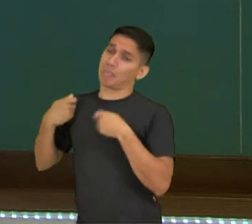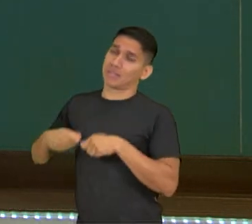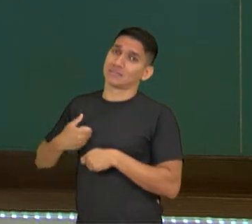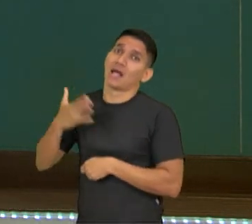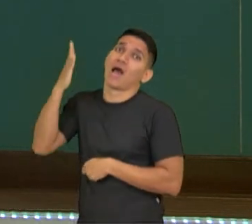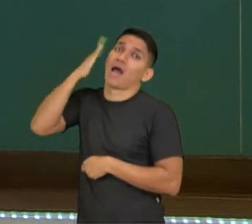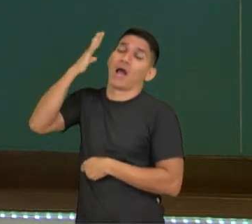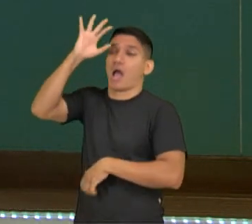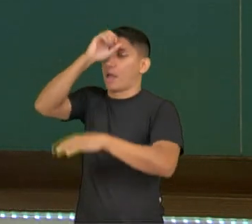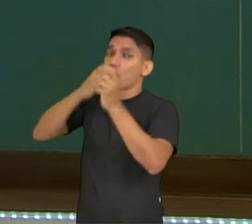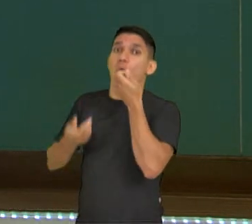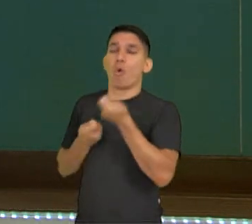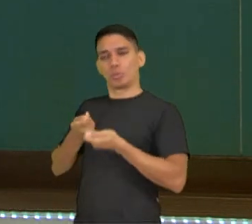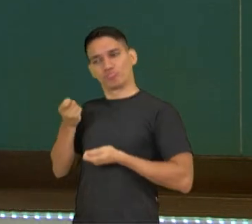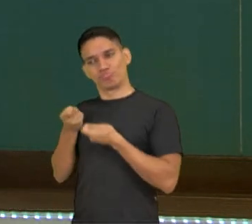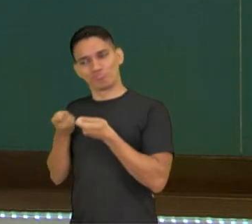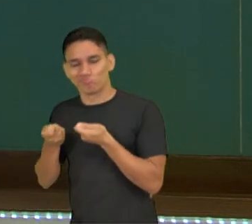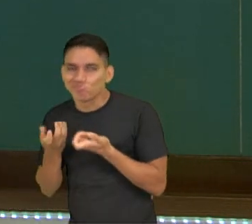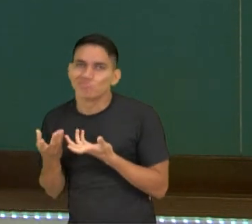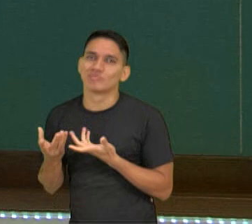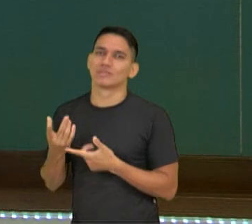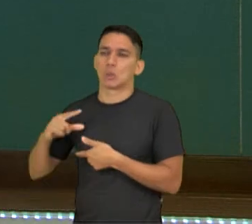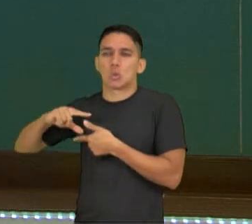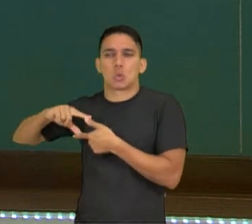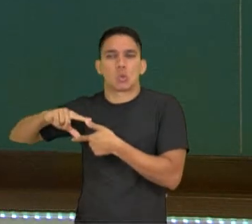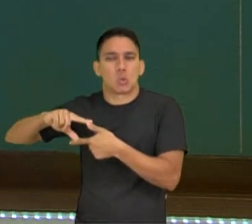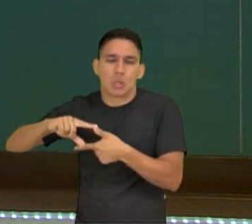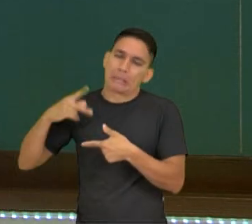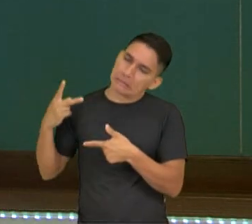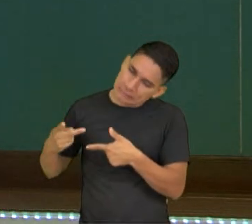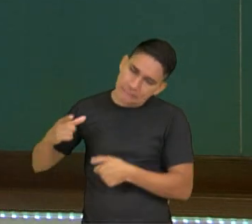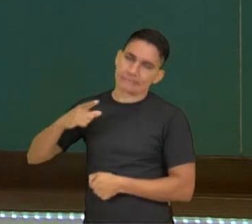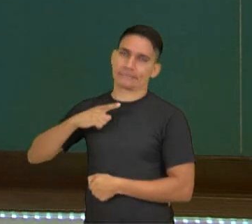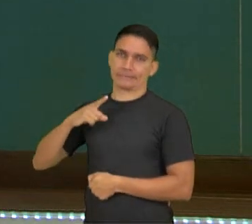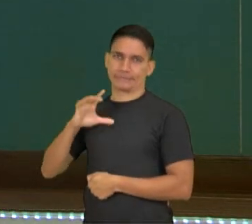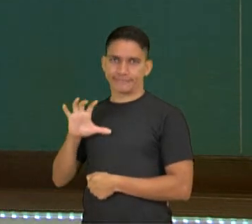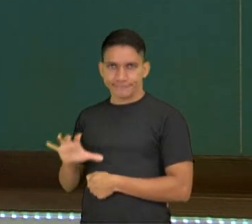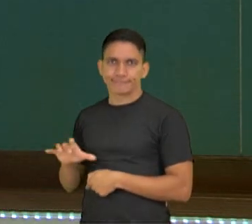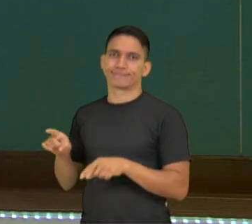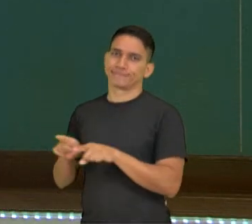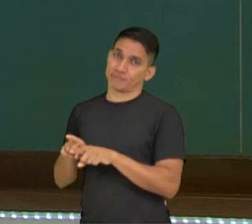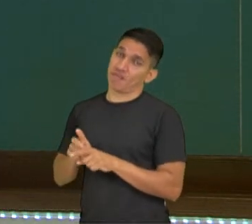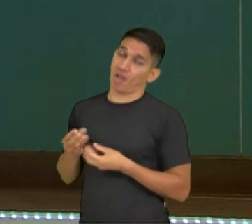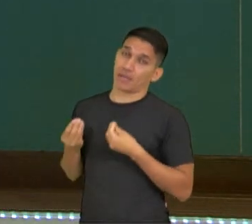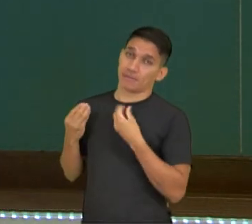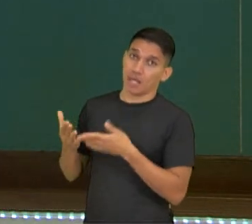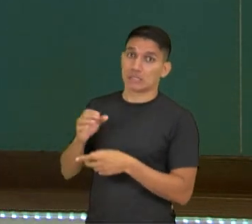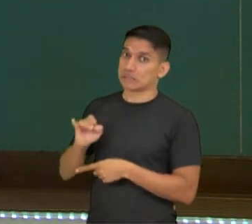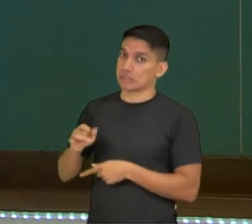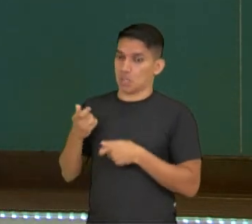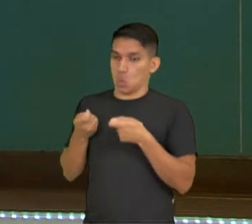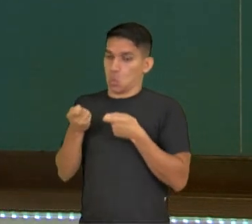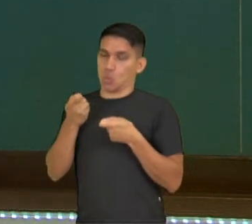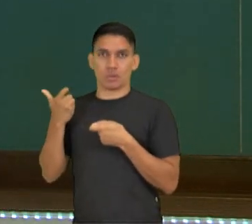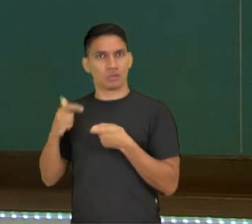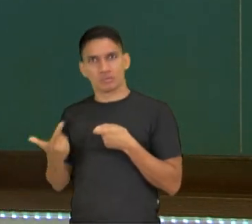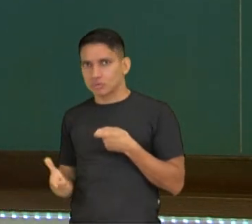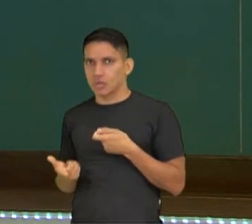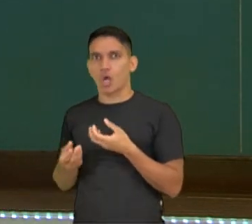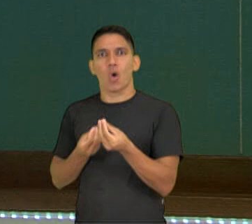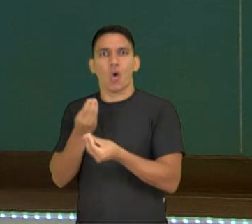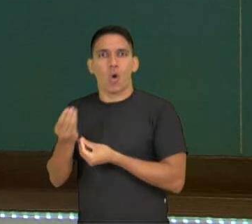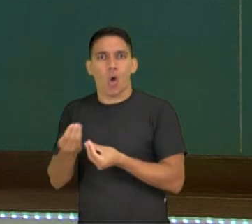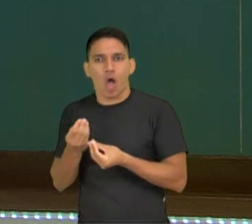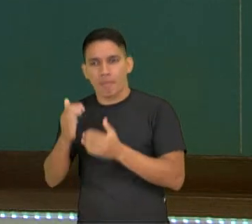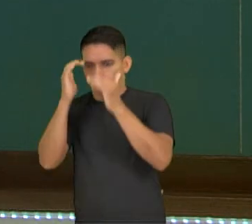com essa solidão, com essa tristeza, com essa raiva que os jogos competitivos vão oferecer se você não tiver o conhecimento,